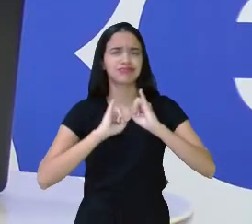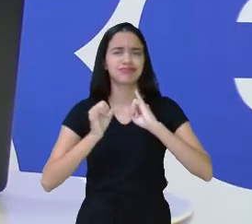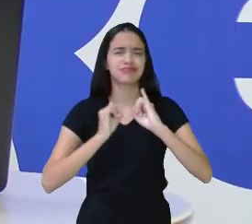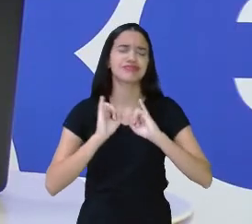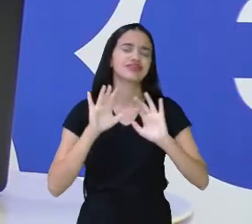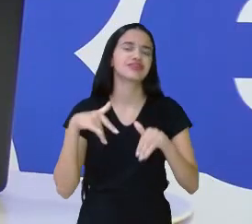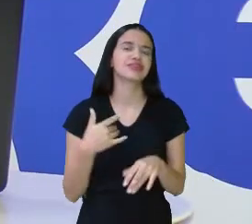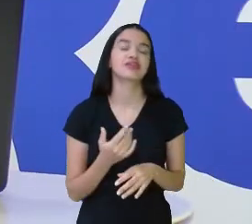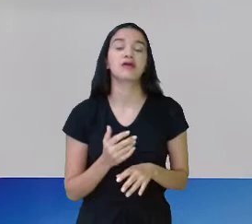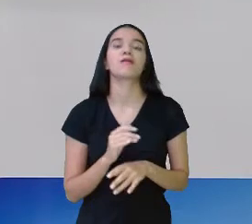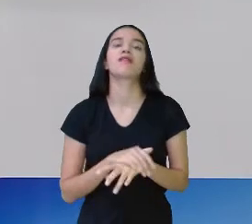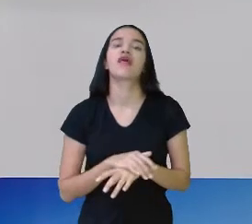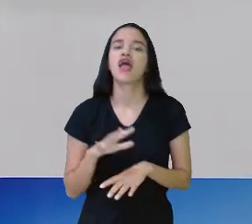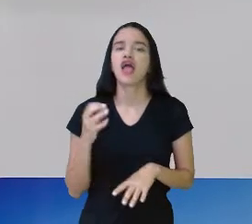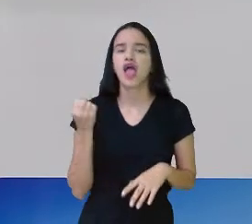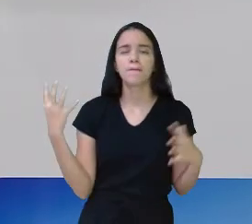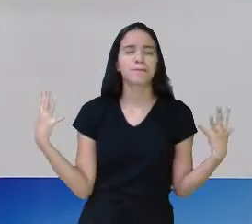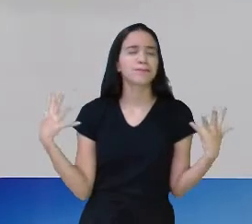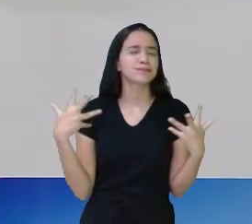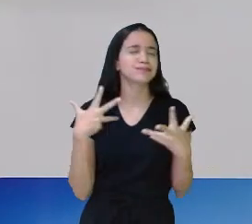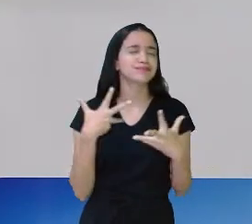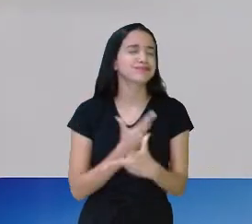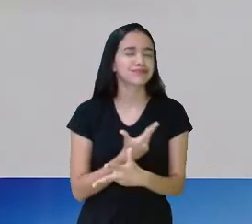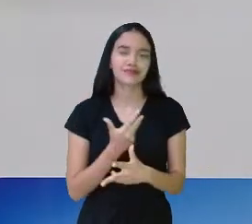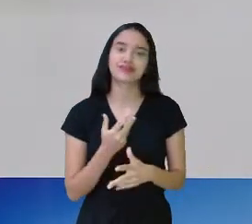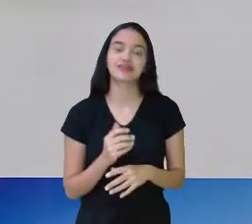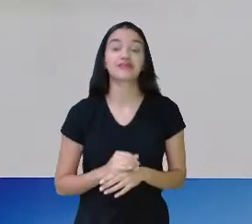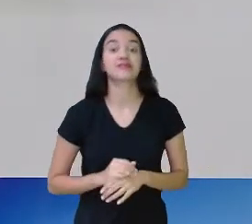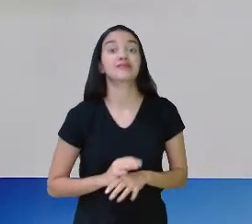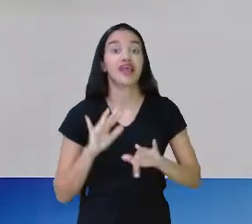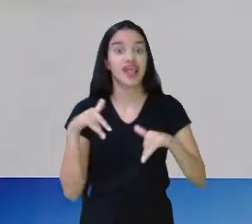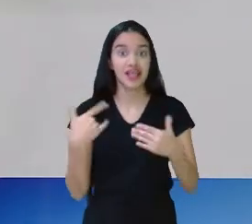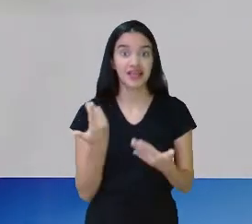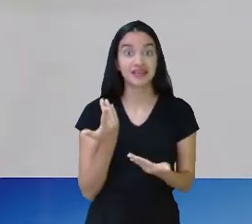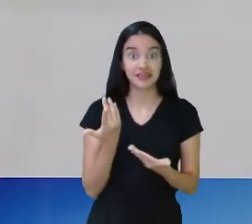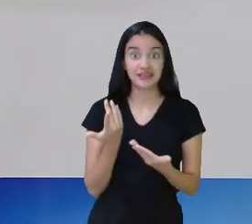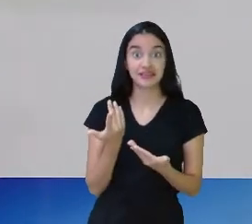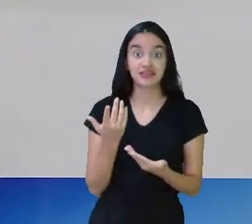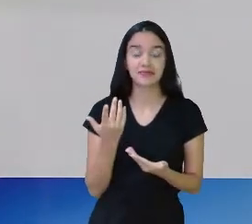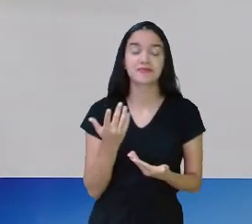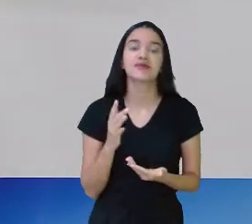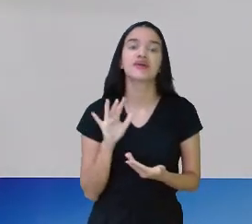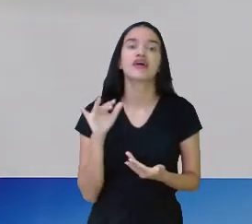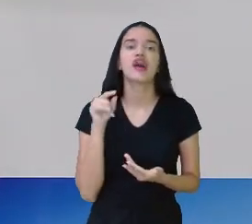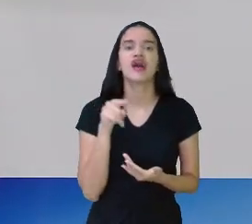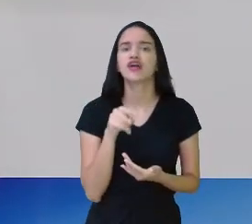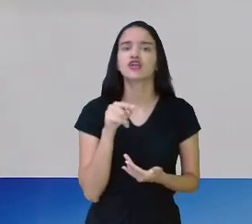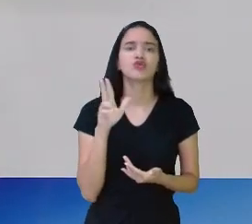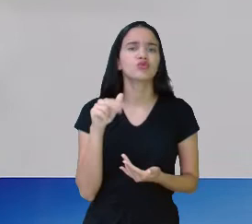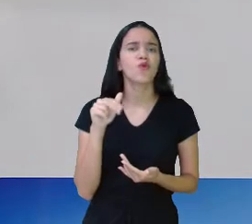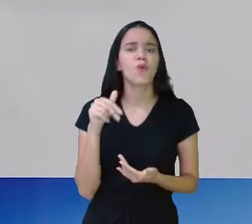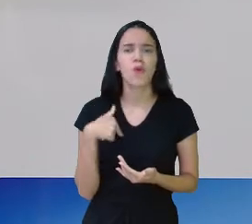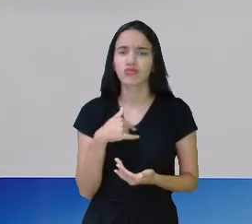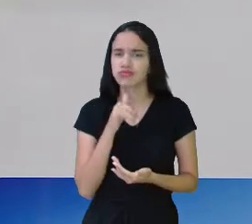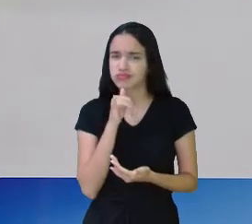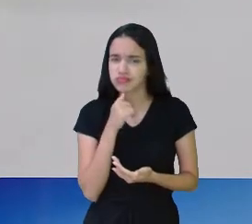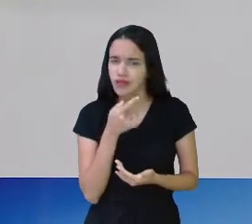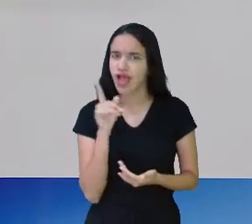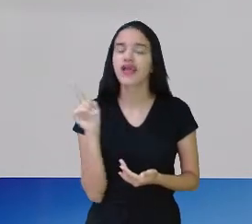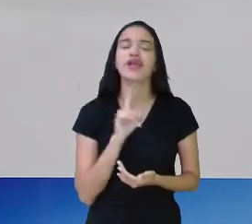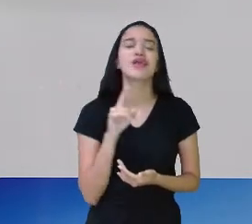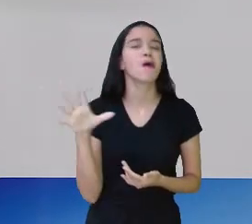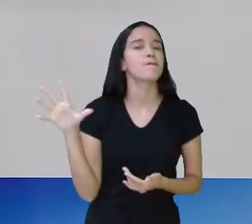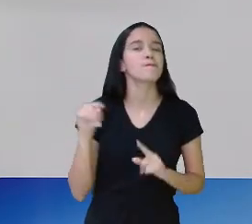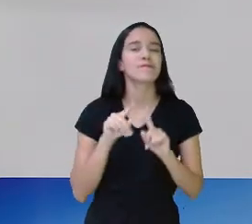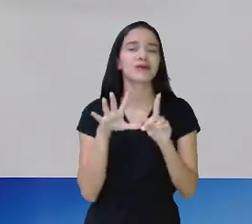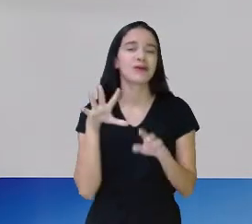série. Fera. Eles são feras demais. Eles e elas nunca me decepcionam. E eu amo